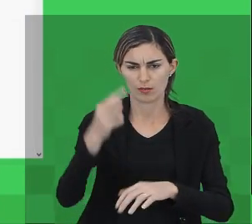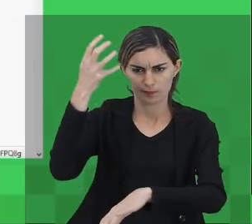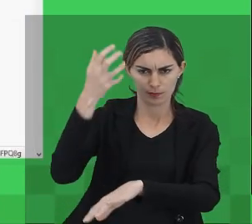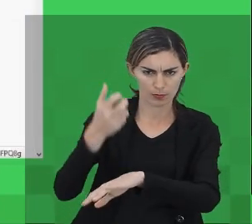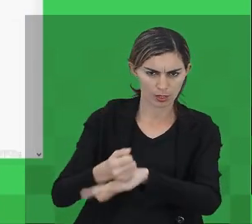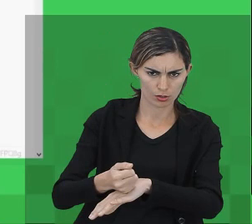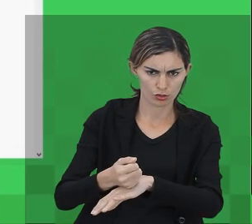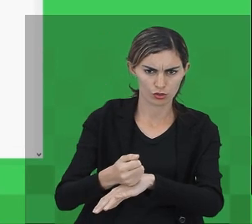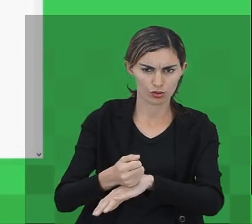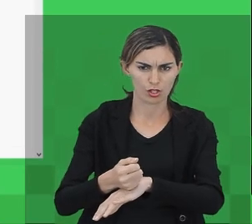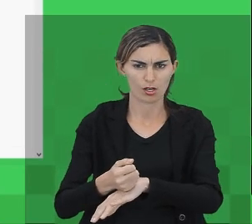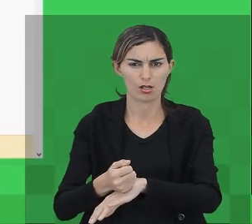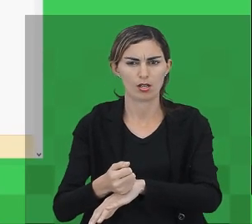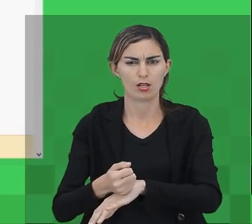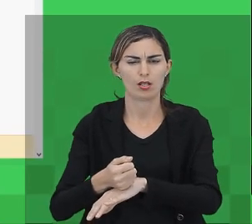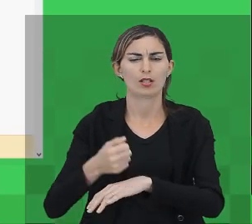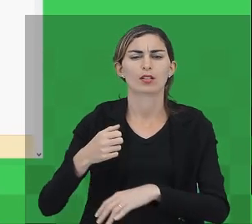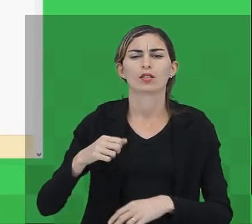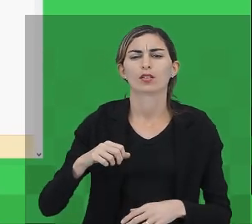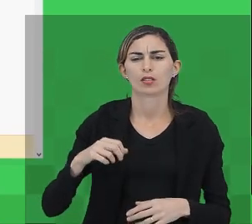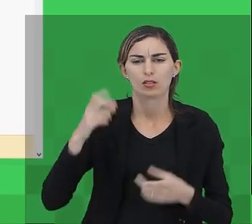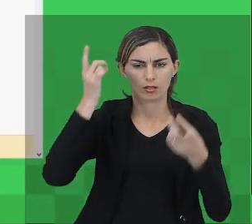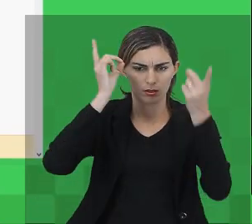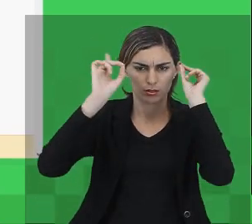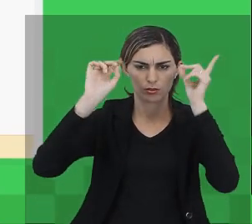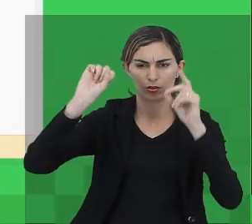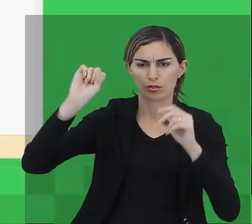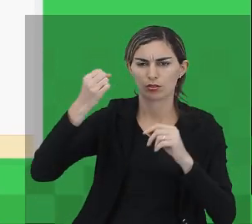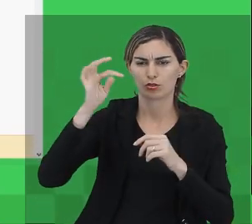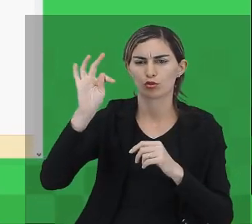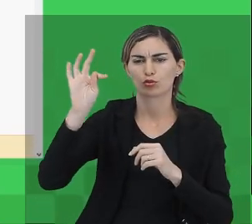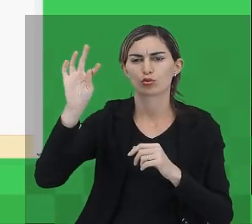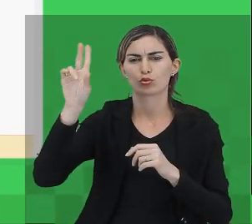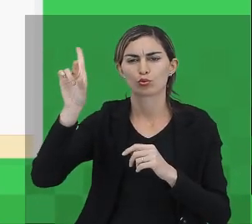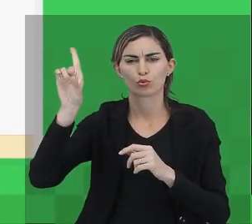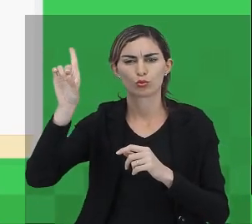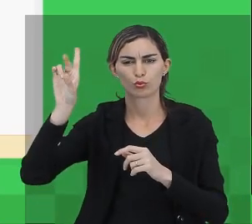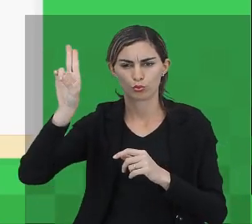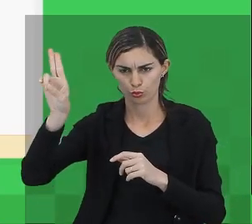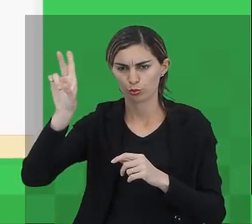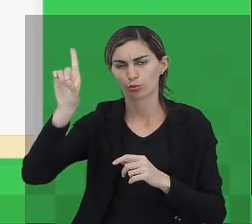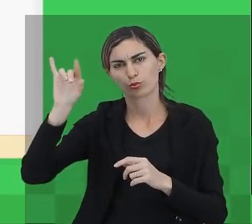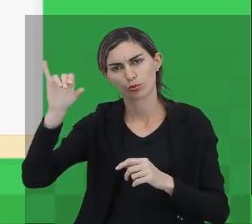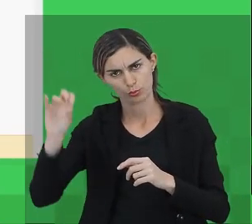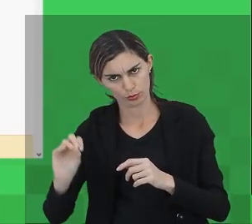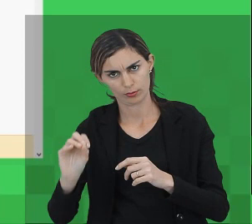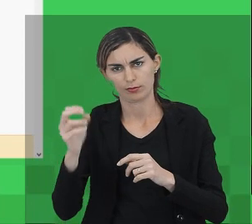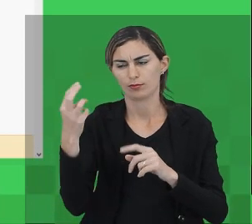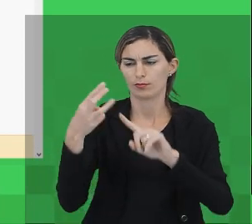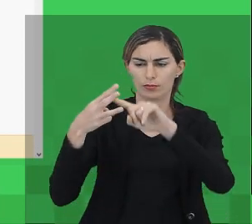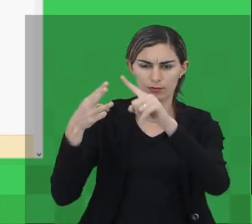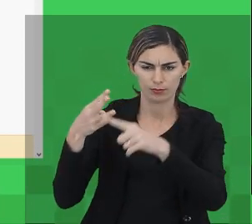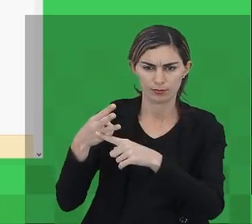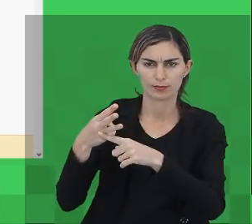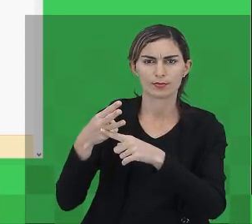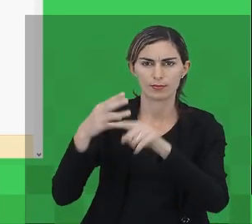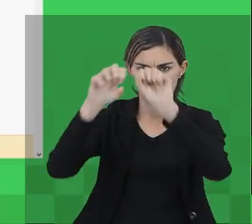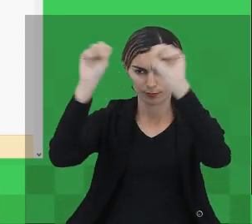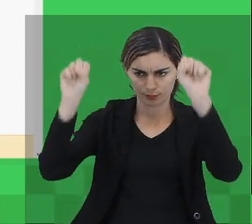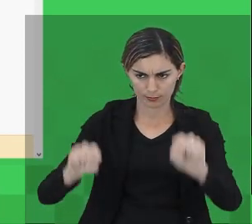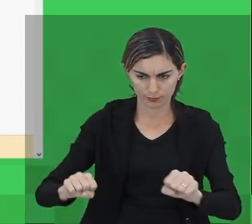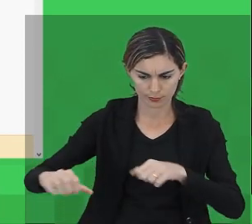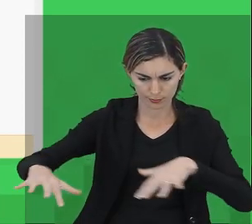Clique em instalar o Android Studio. Aqui você vai cair nessa página e então você vai ter os 3